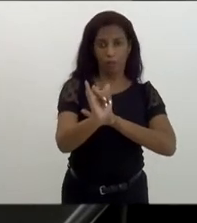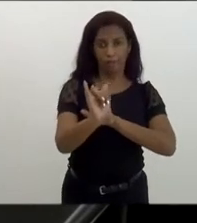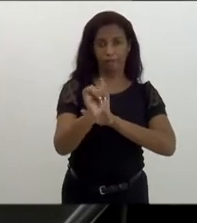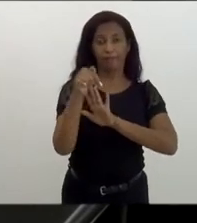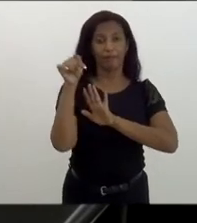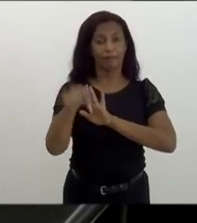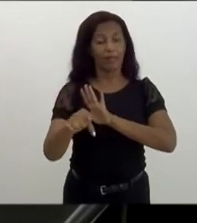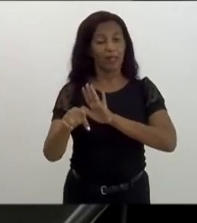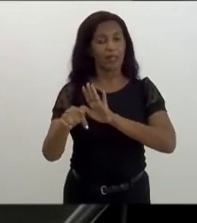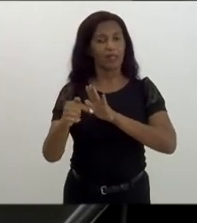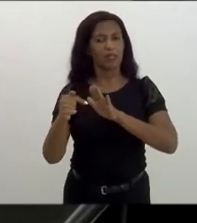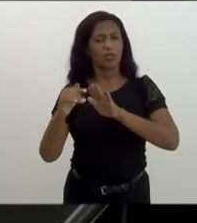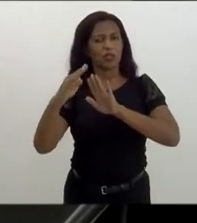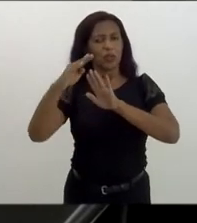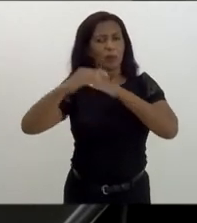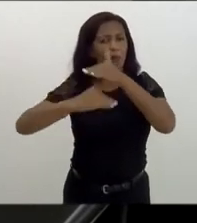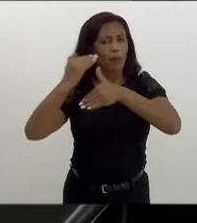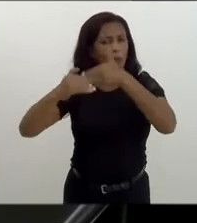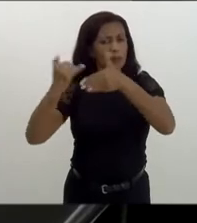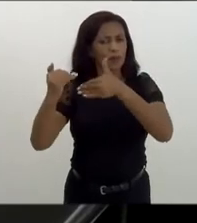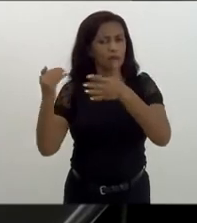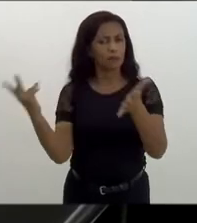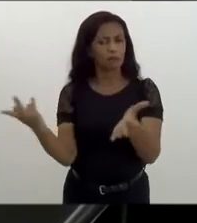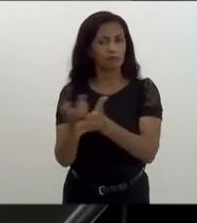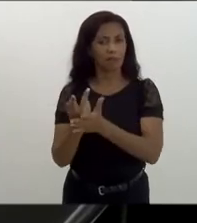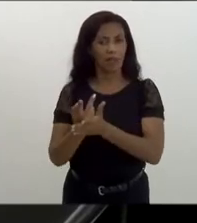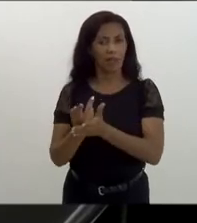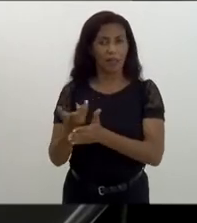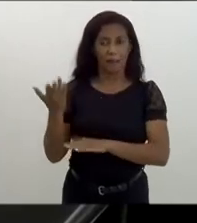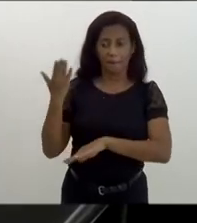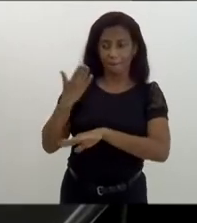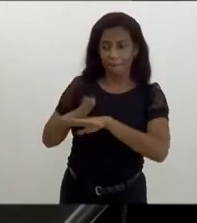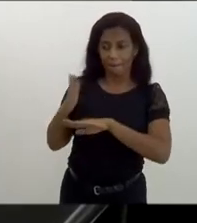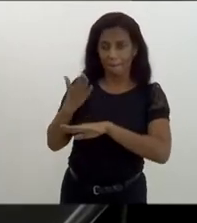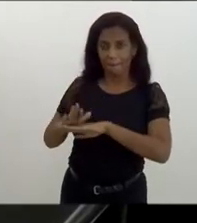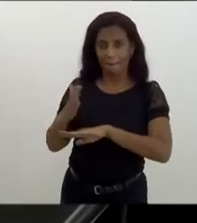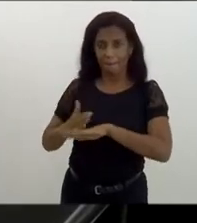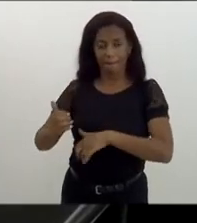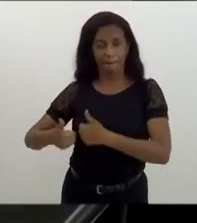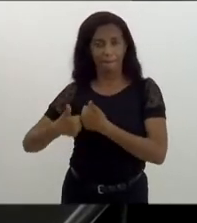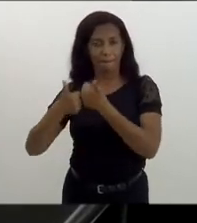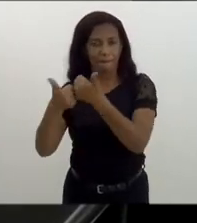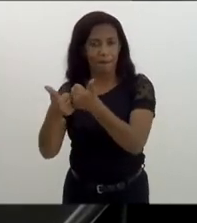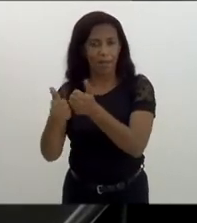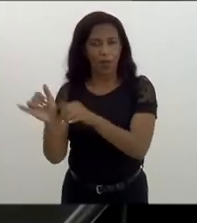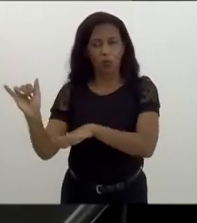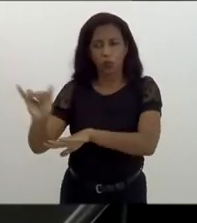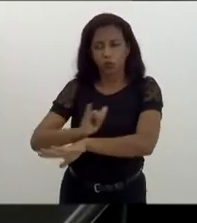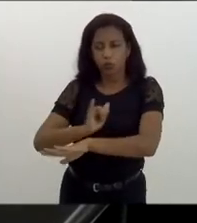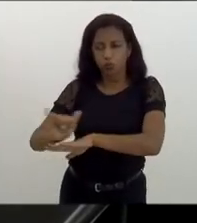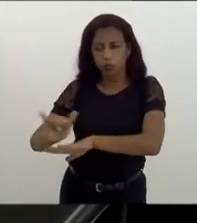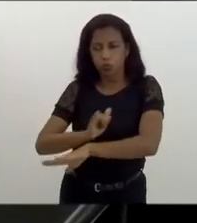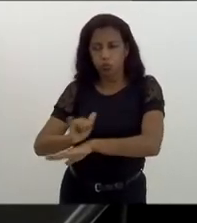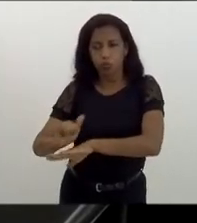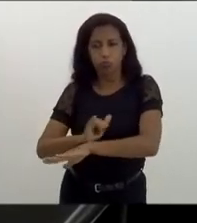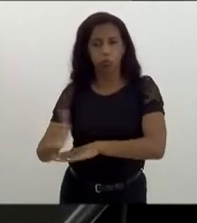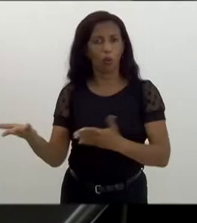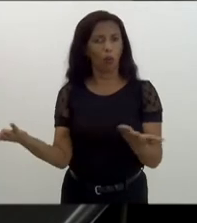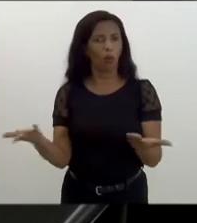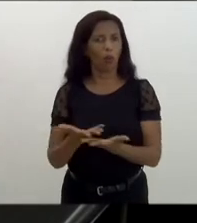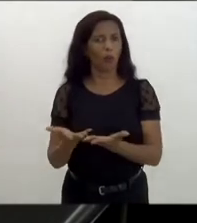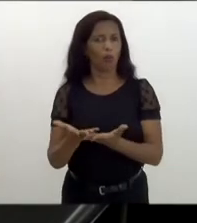processos Eles foram definidos na prática baseado nas melhores práticas constituídas hoje